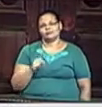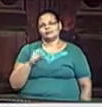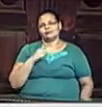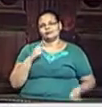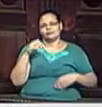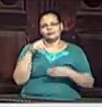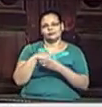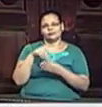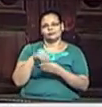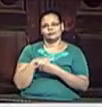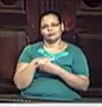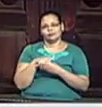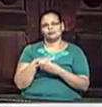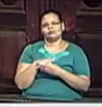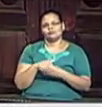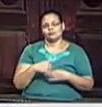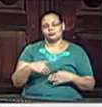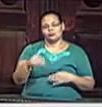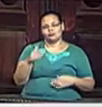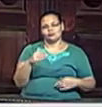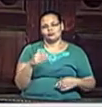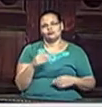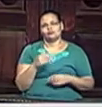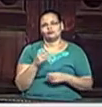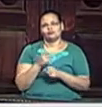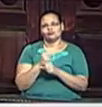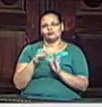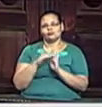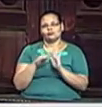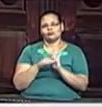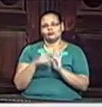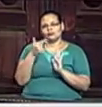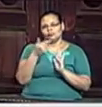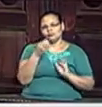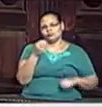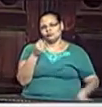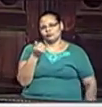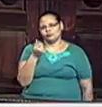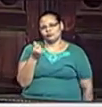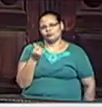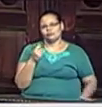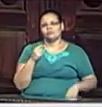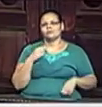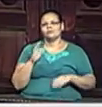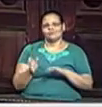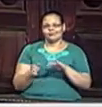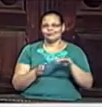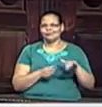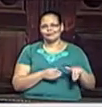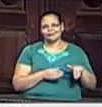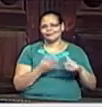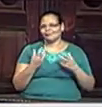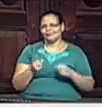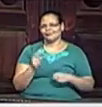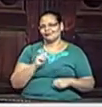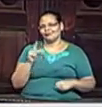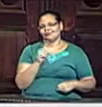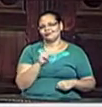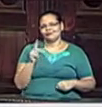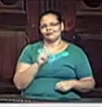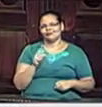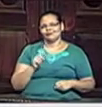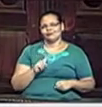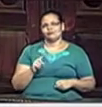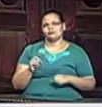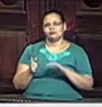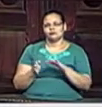voto para as contas de 2016, pela rejeição das mesmas. E a